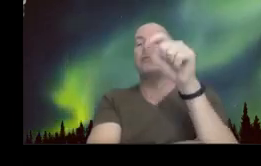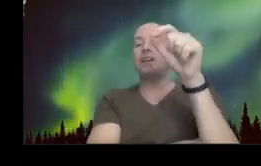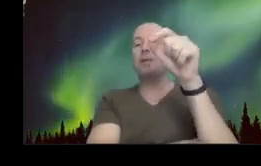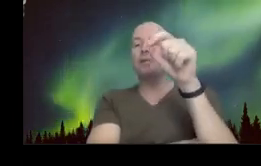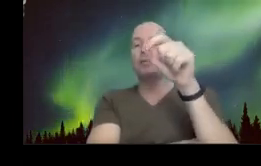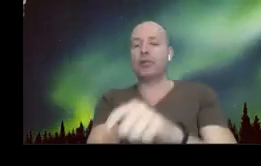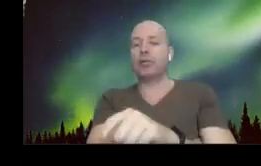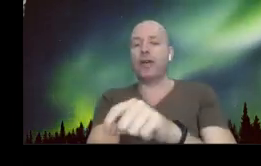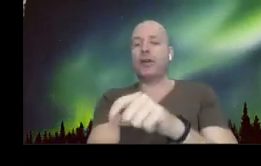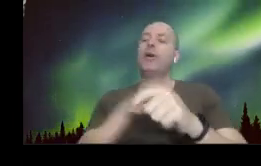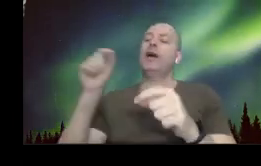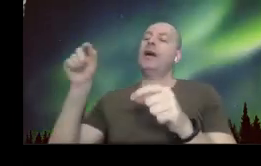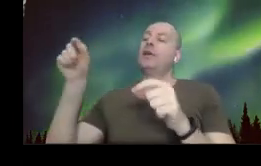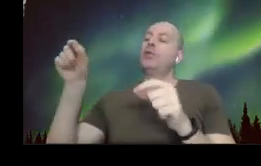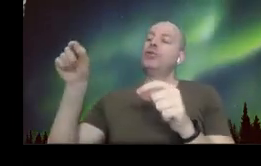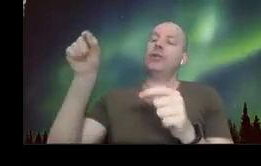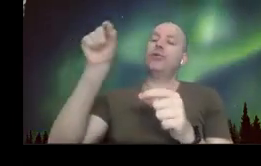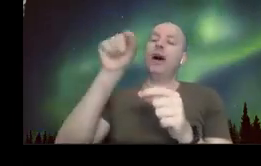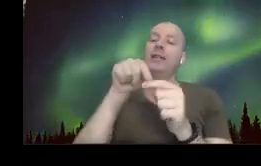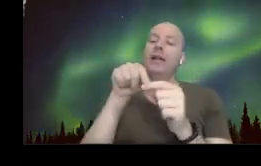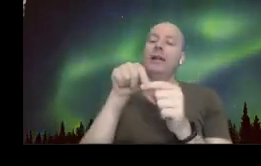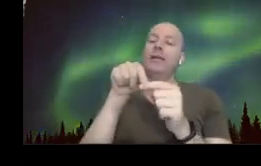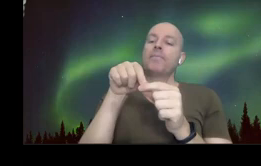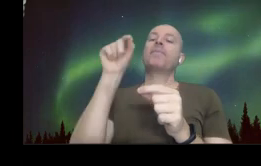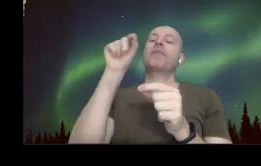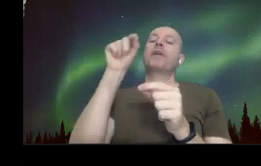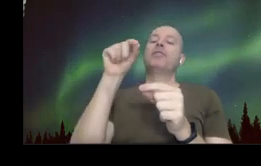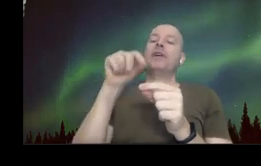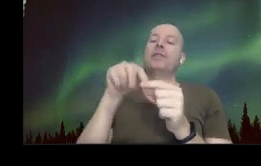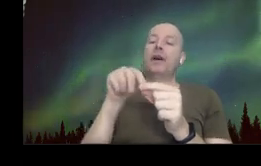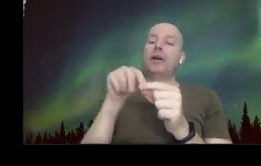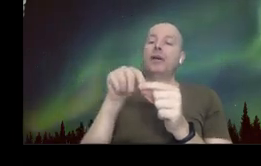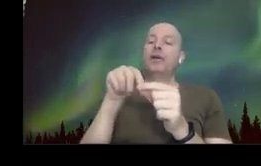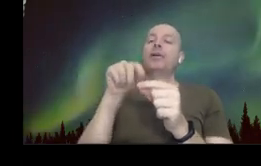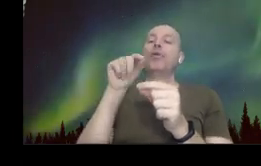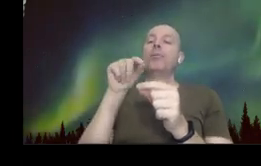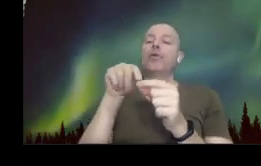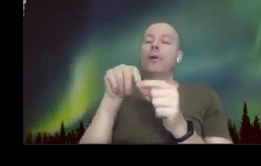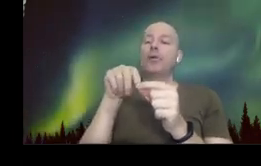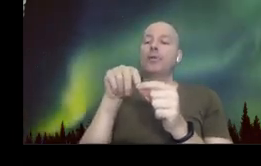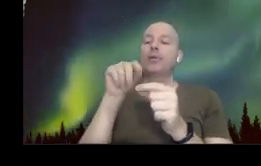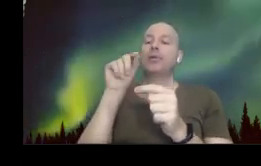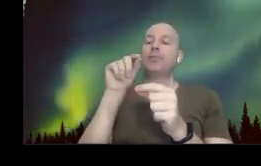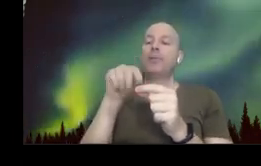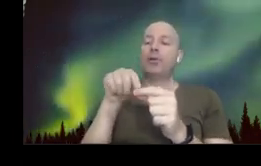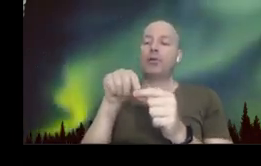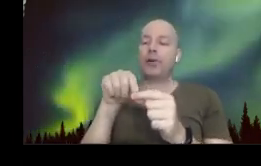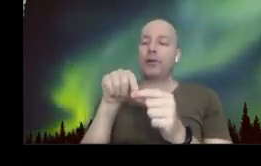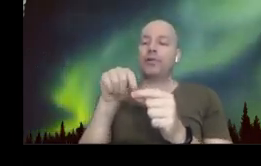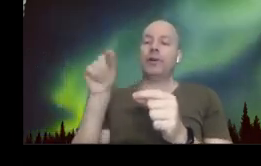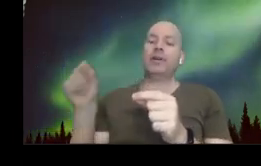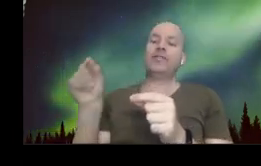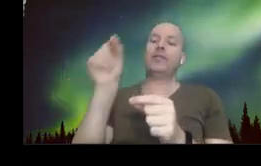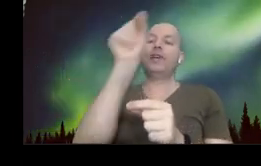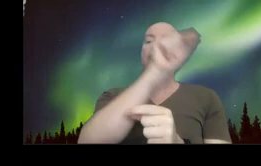tem um fragmentozinho no meio, ela consegue voar até ali, descansar, comer alguma coisa, beber